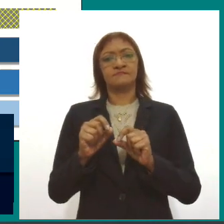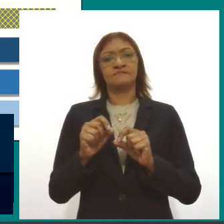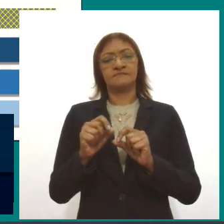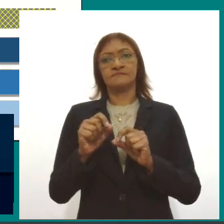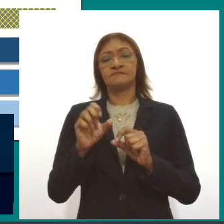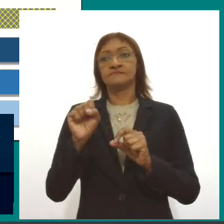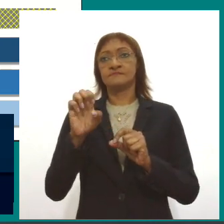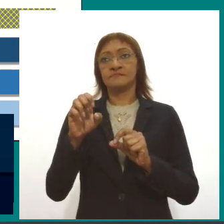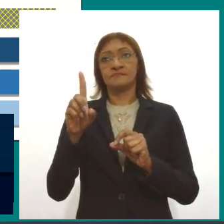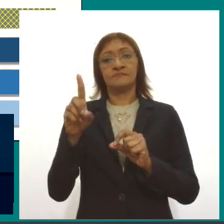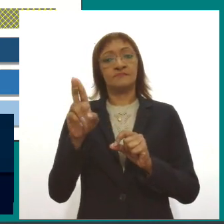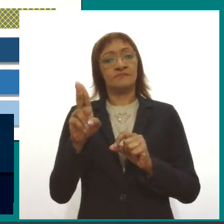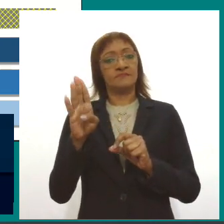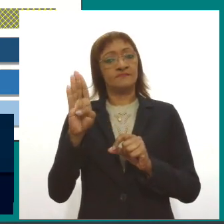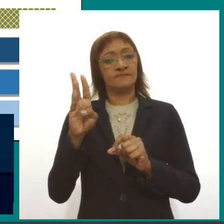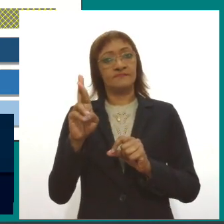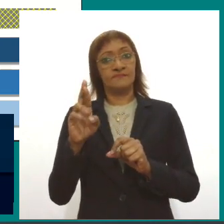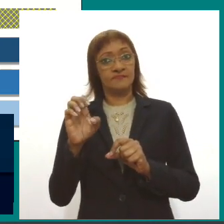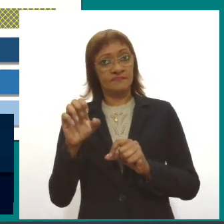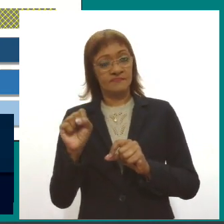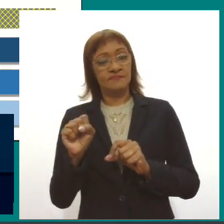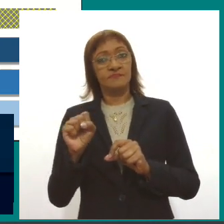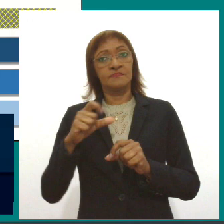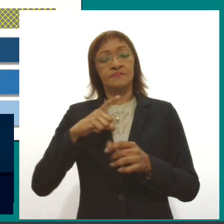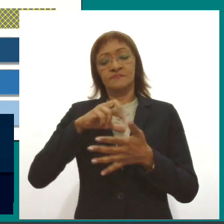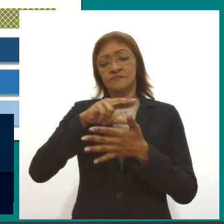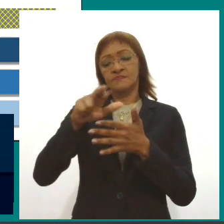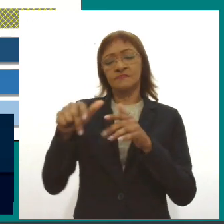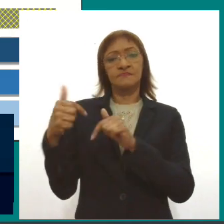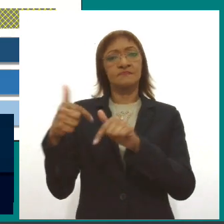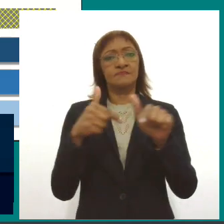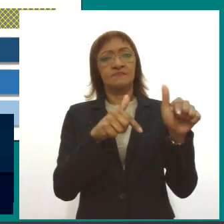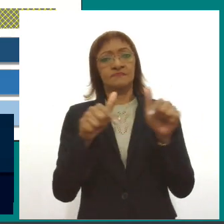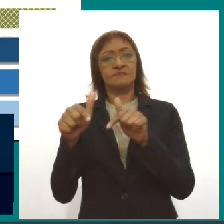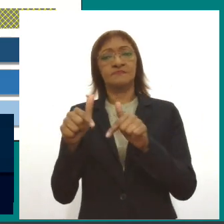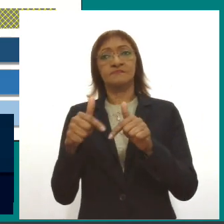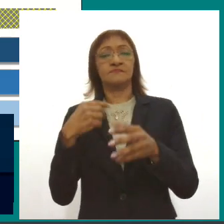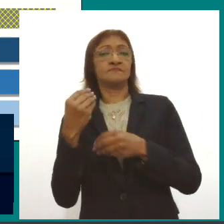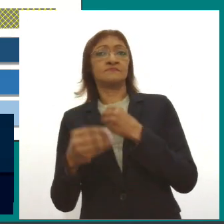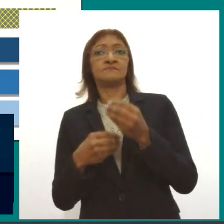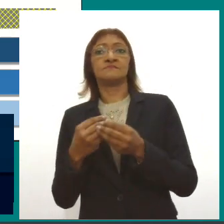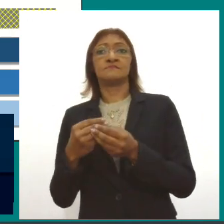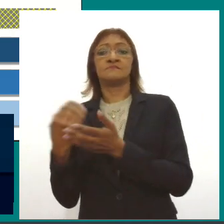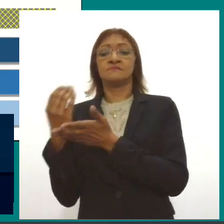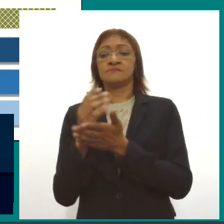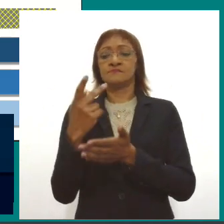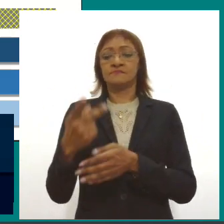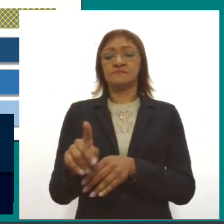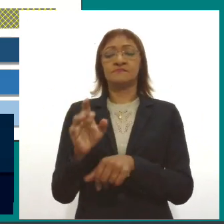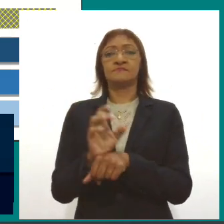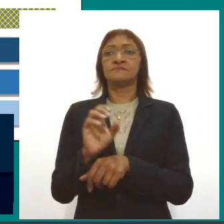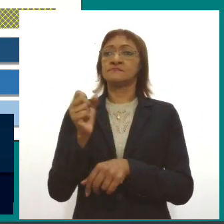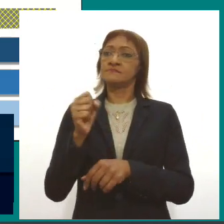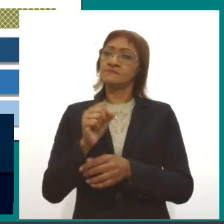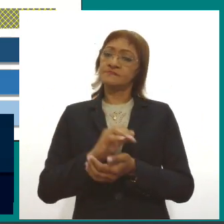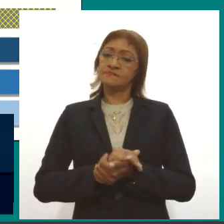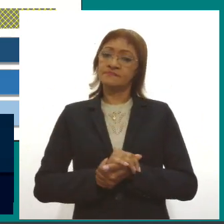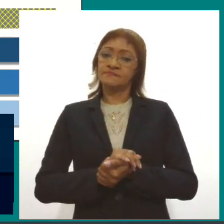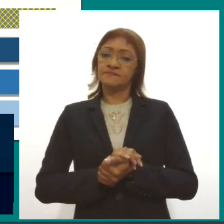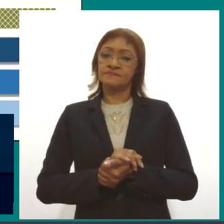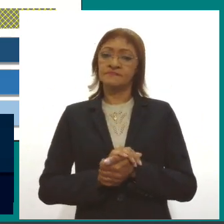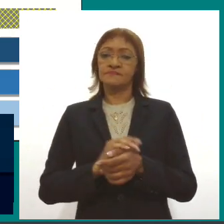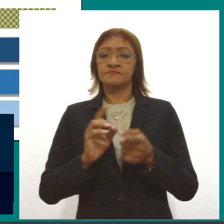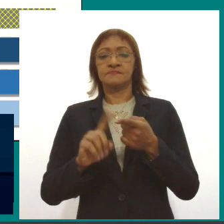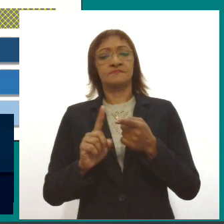ano, ter foco entre várias ações, em quatro ações muito relevantes para o estado de Sergipe. Uma